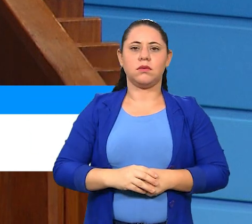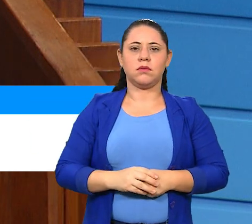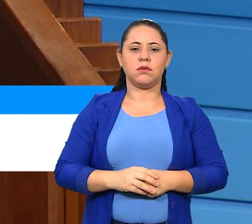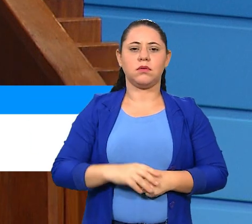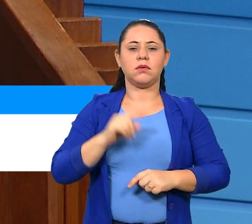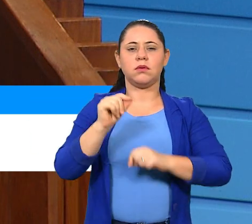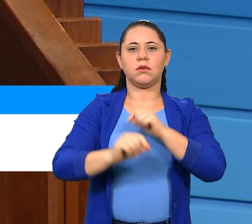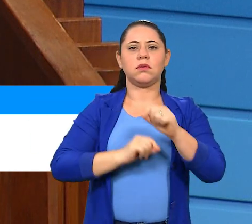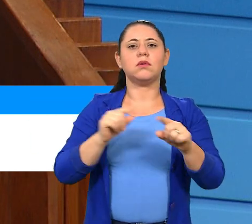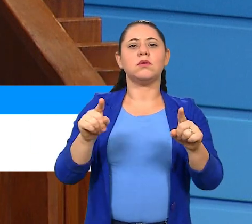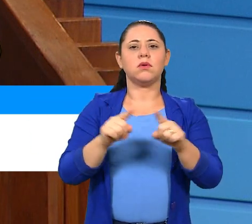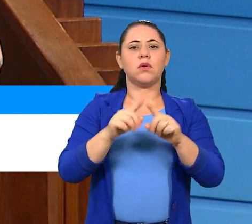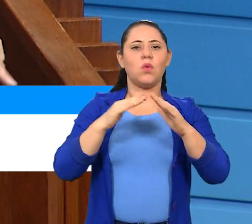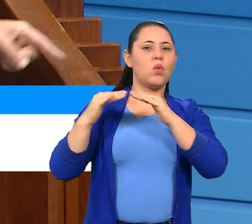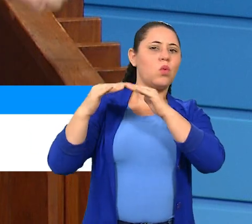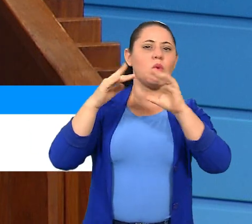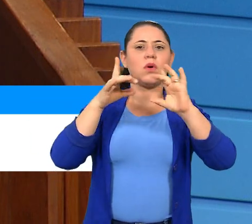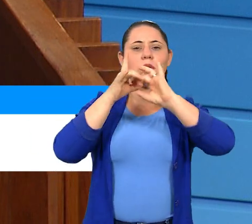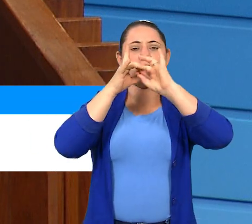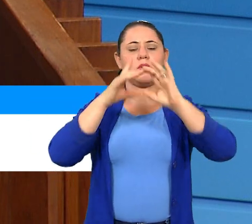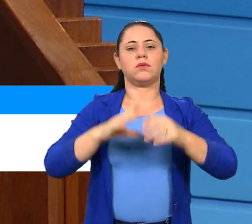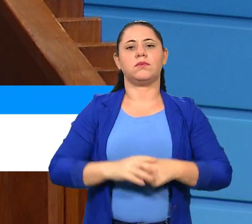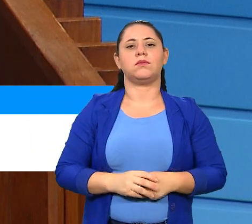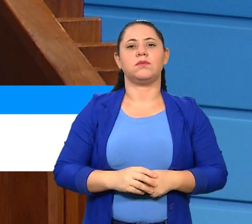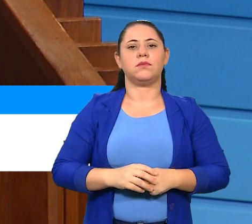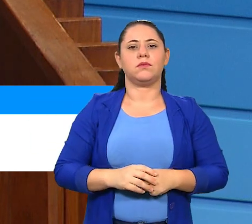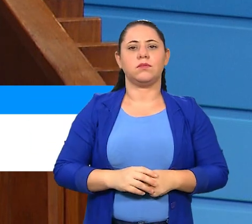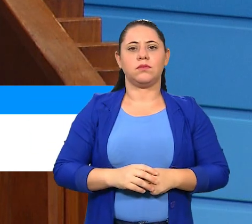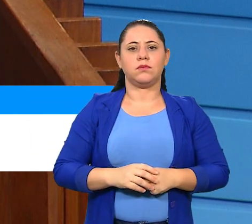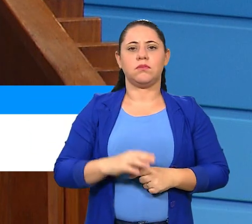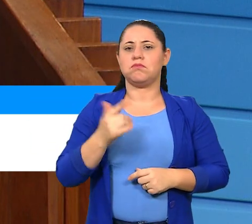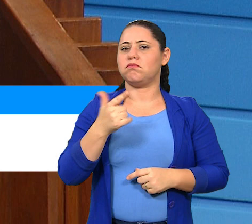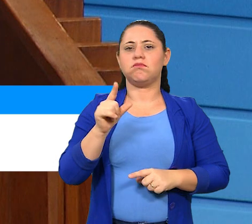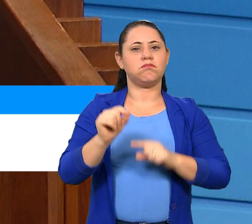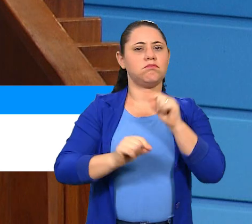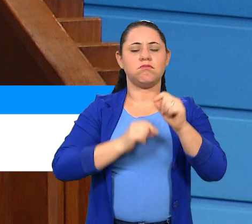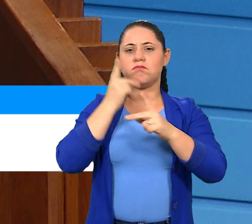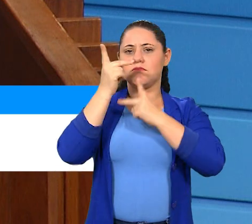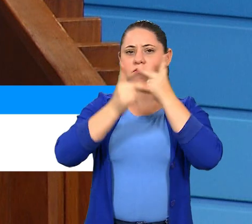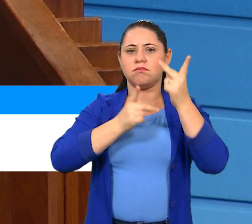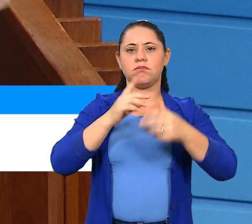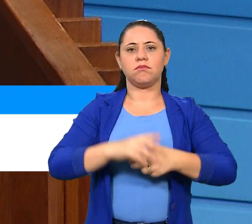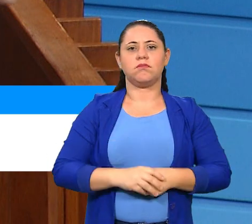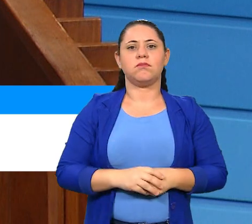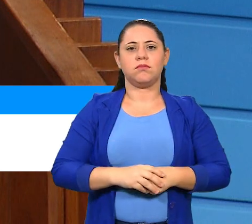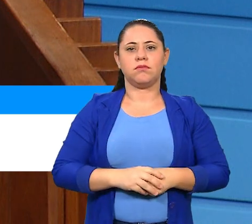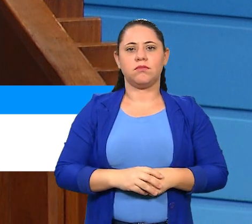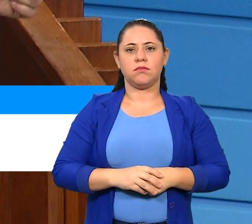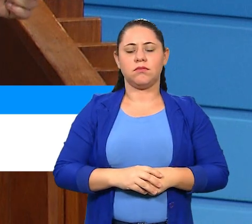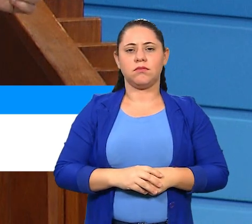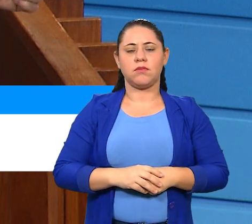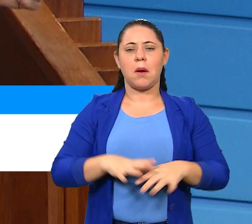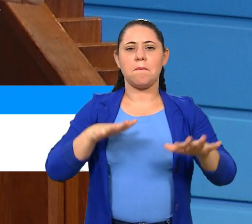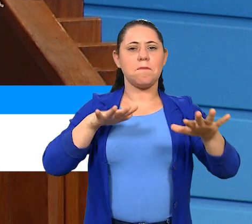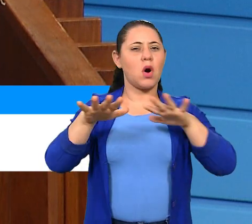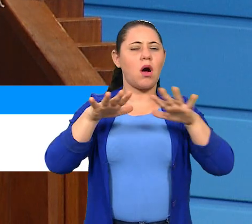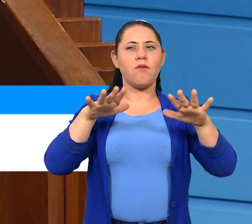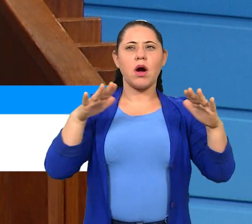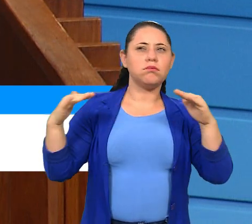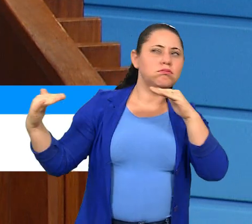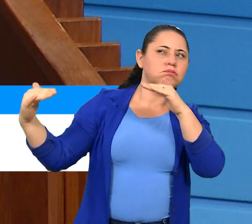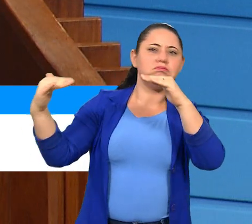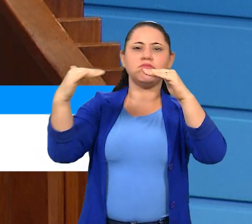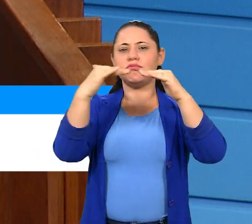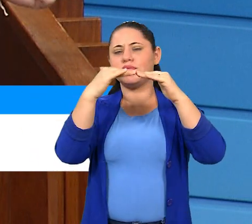militar intervenção militar acaba com a democracia então não há que se falar